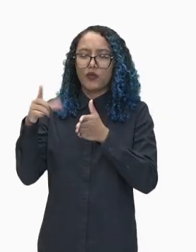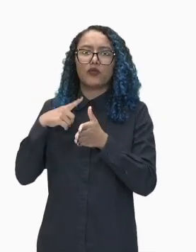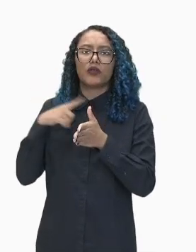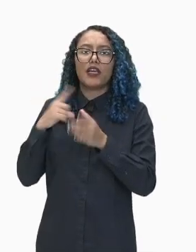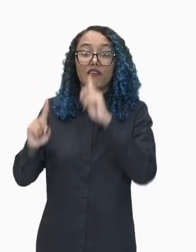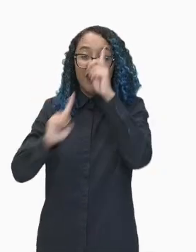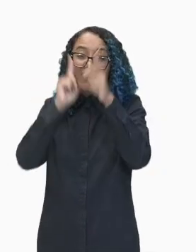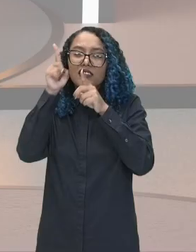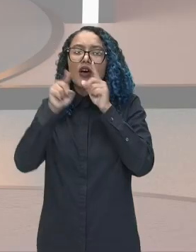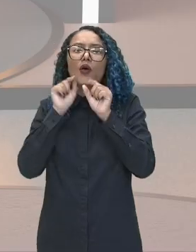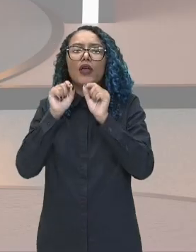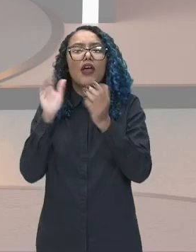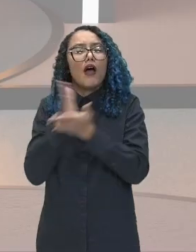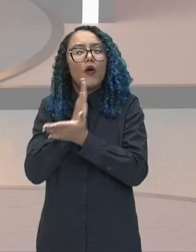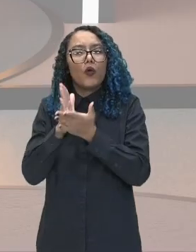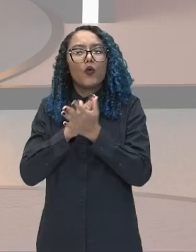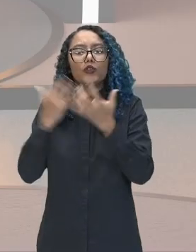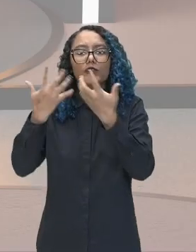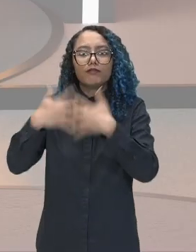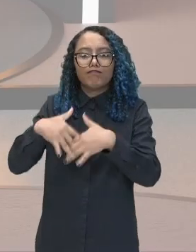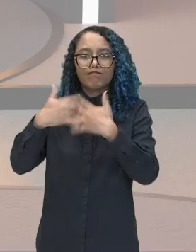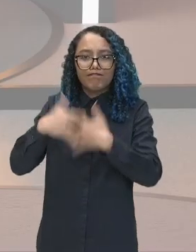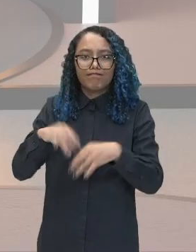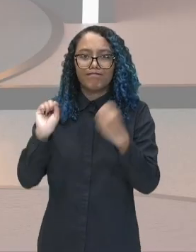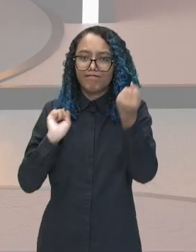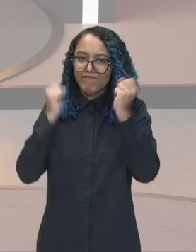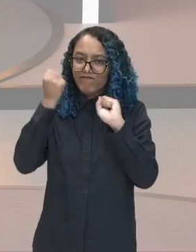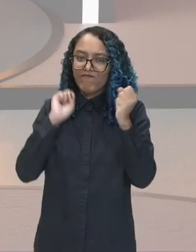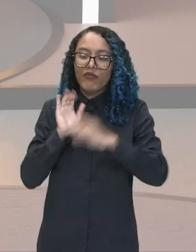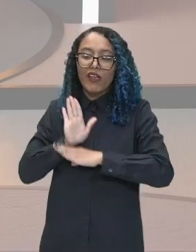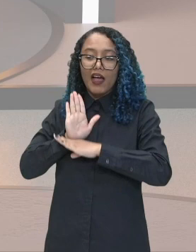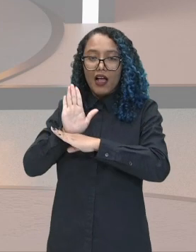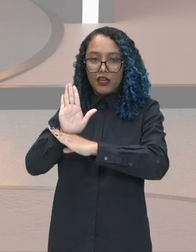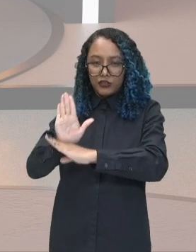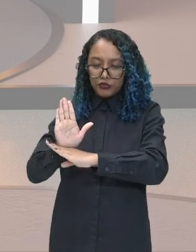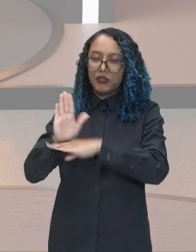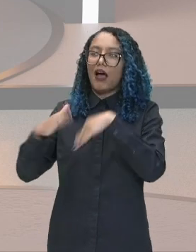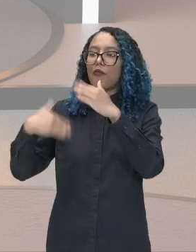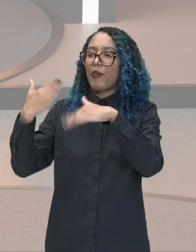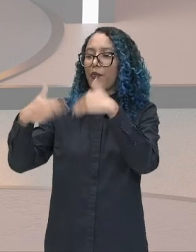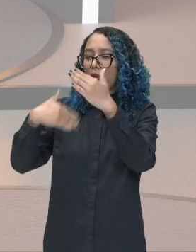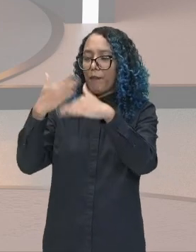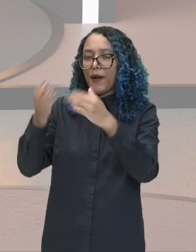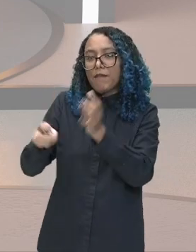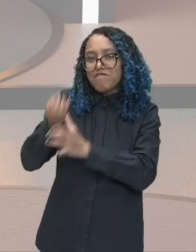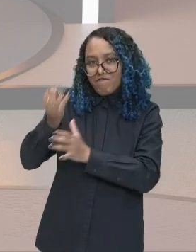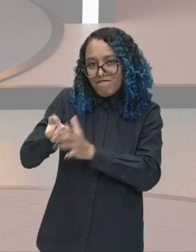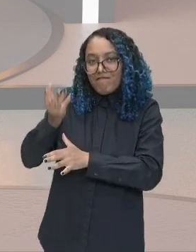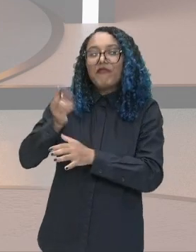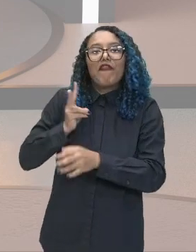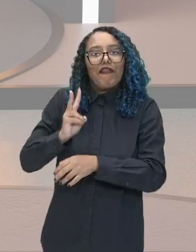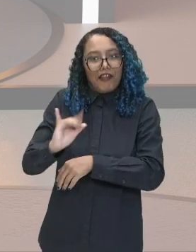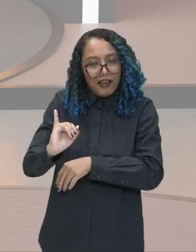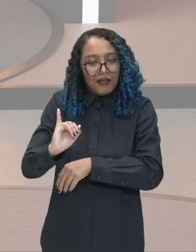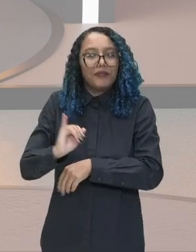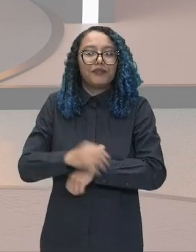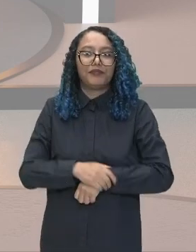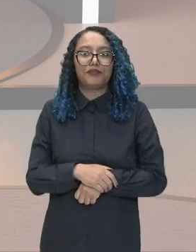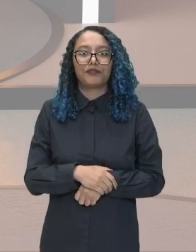de algumas máquinas, né, que vão ajudar nesse processo da produção. Vamos lá,